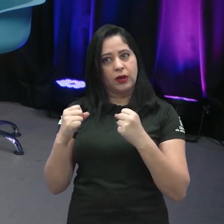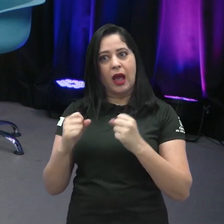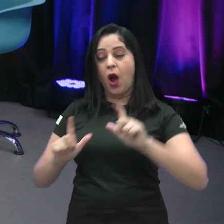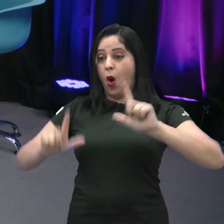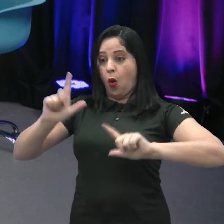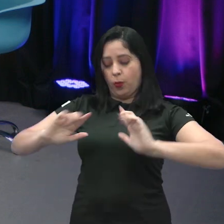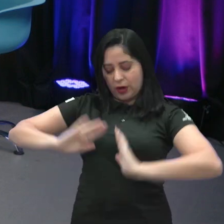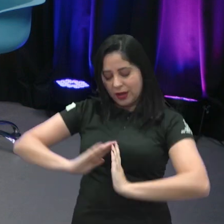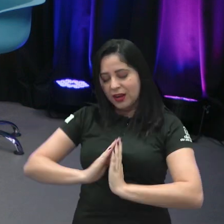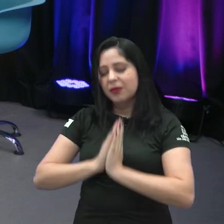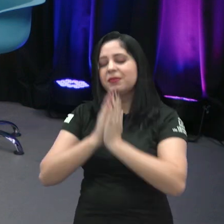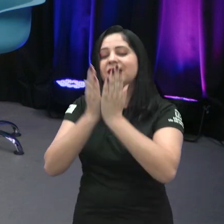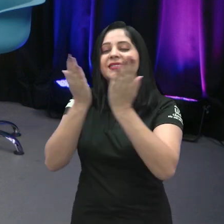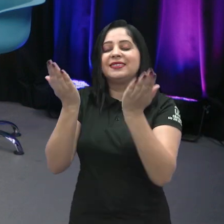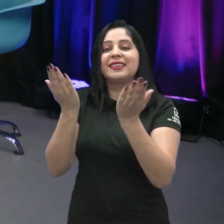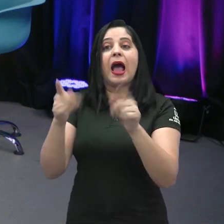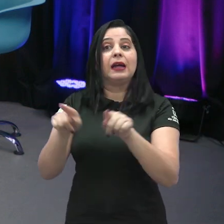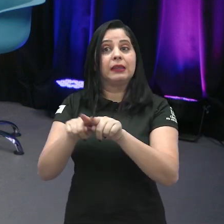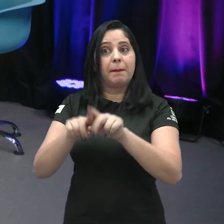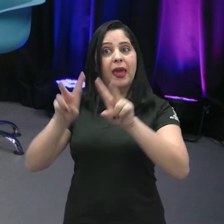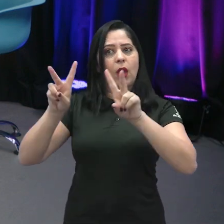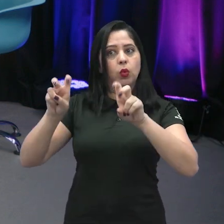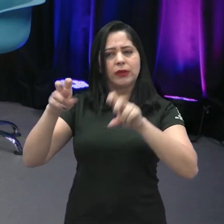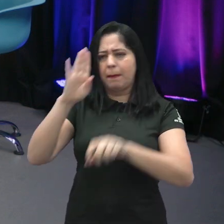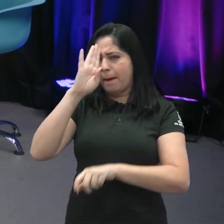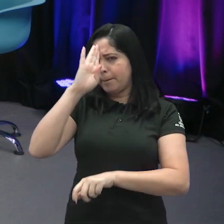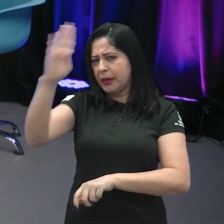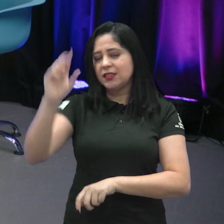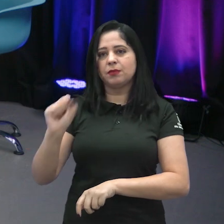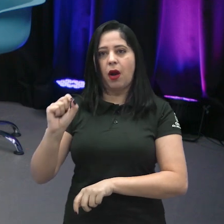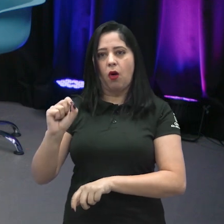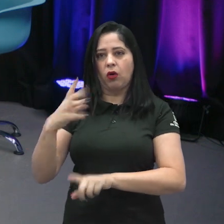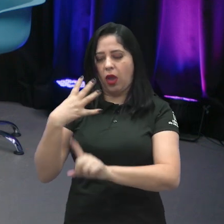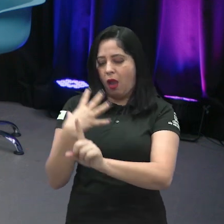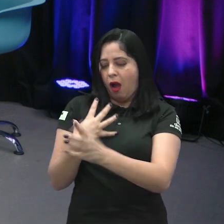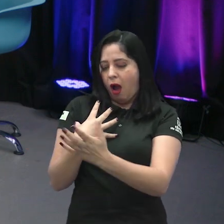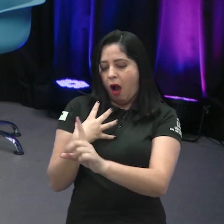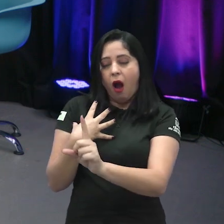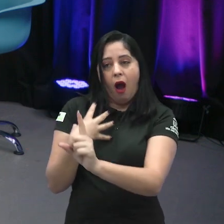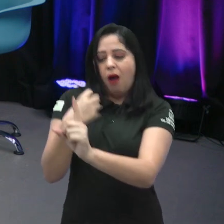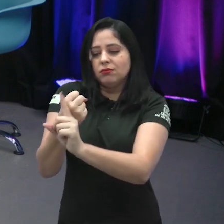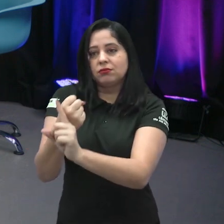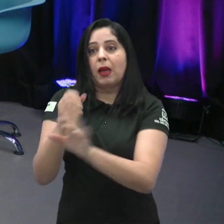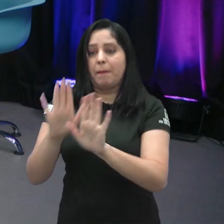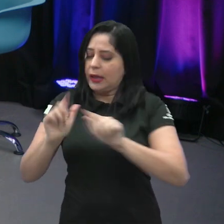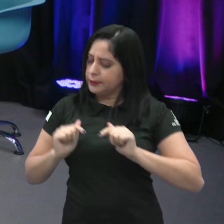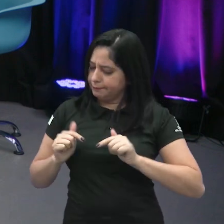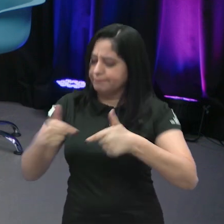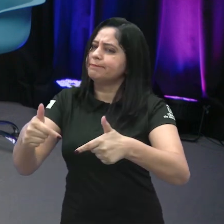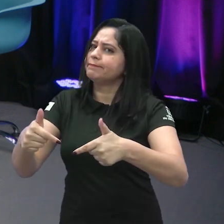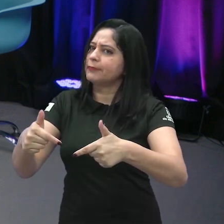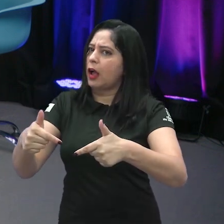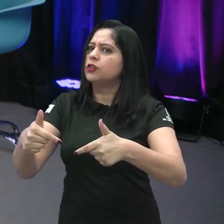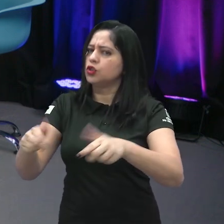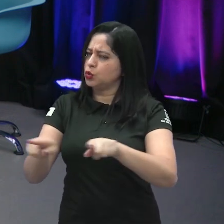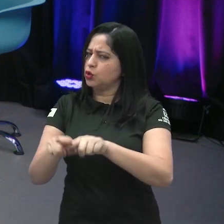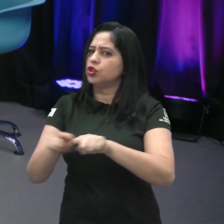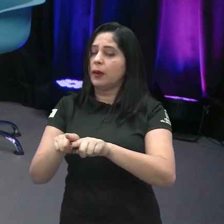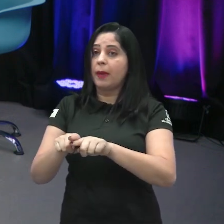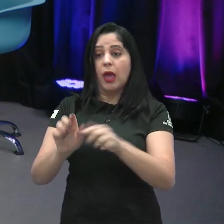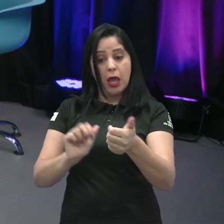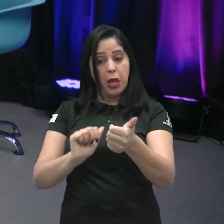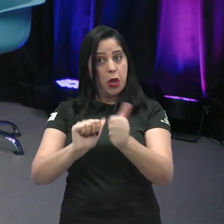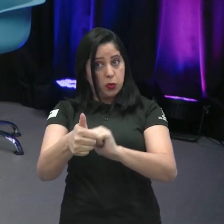também acredita, porque tem como lema principal a gente se inspirar, mas a gente agir, né? E o esporte fala muito sobre isso, sobre a